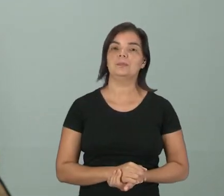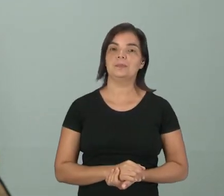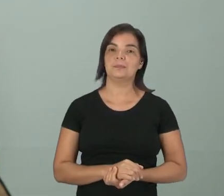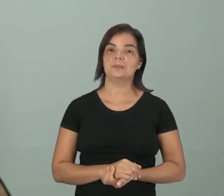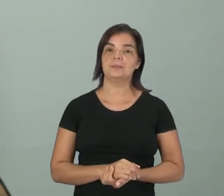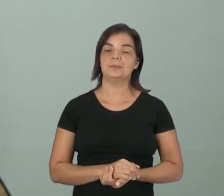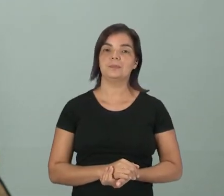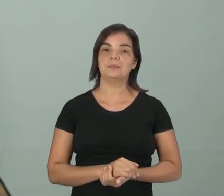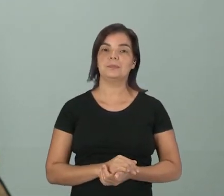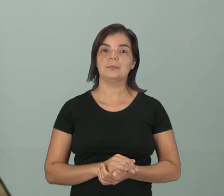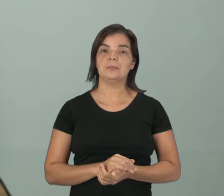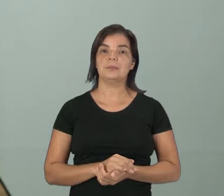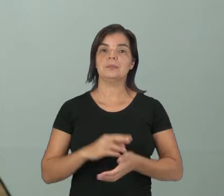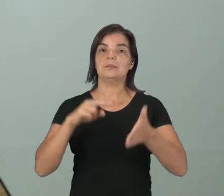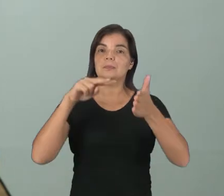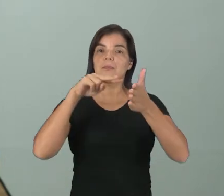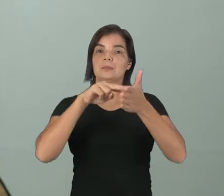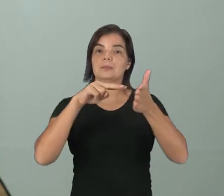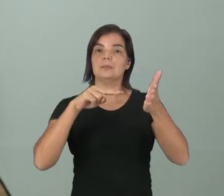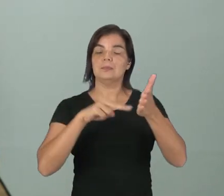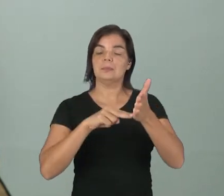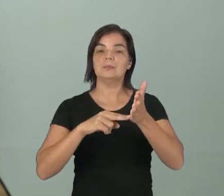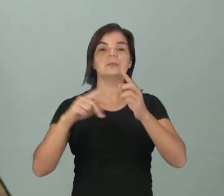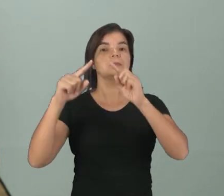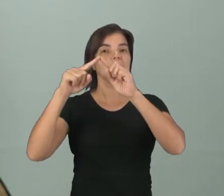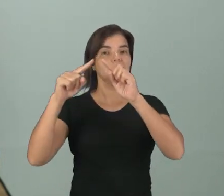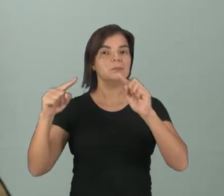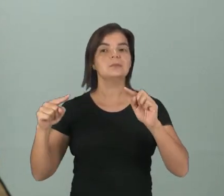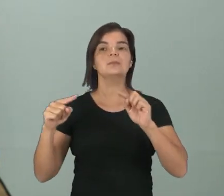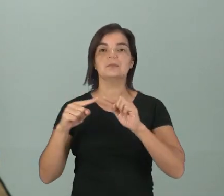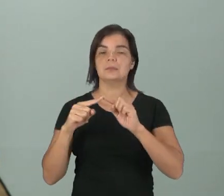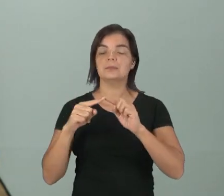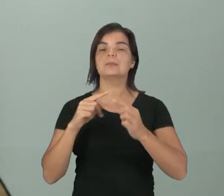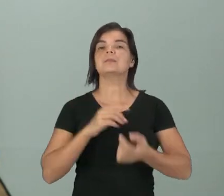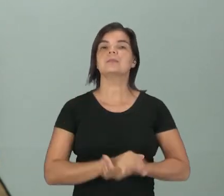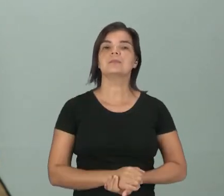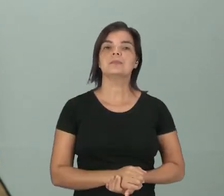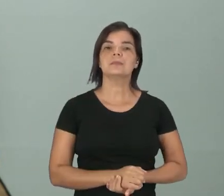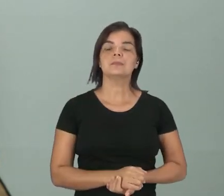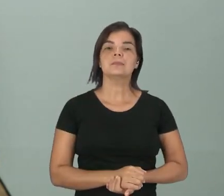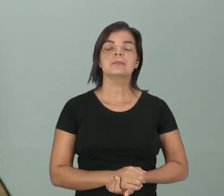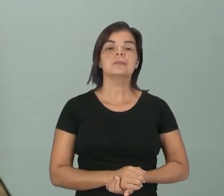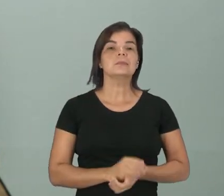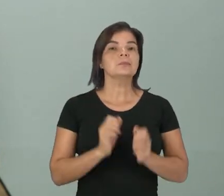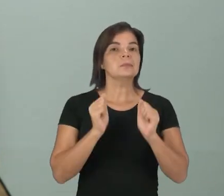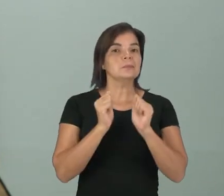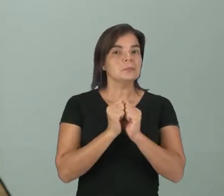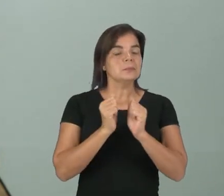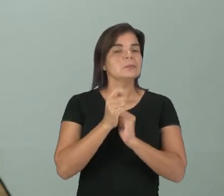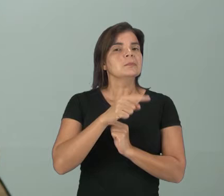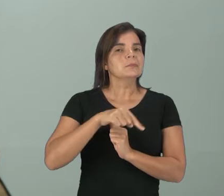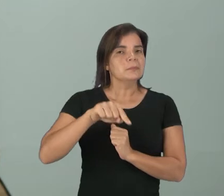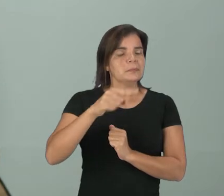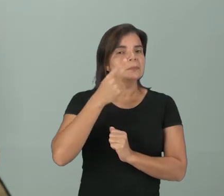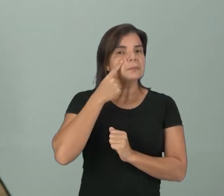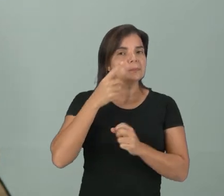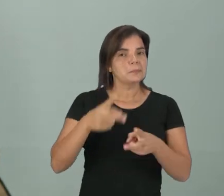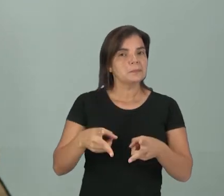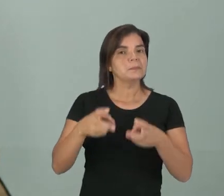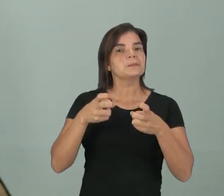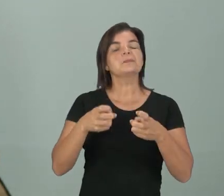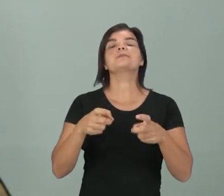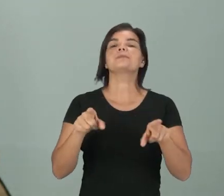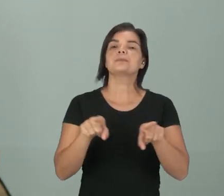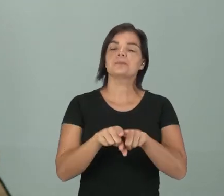em prismas e pirâmides, isso mesmo. Vamos lá juntos? Vocês conseguem